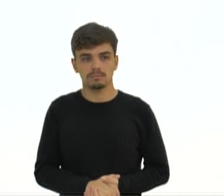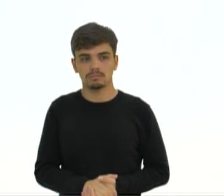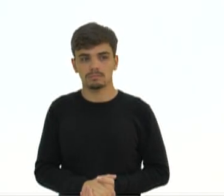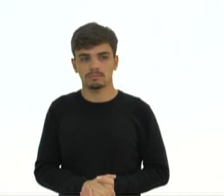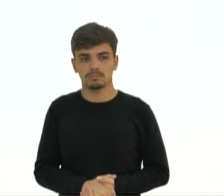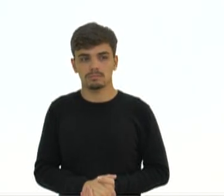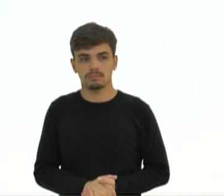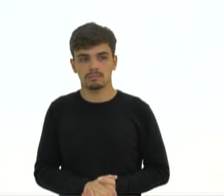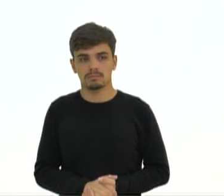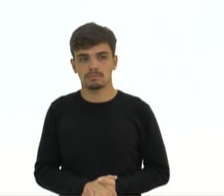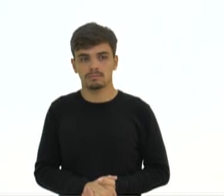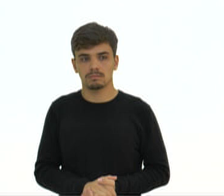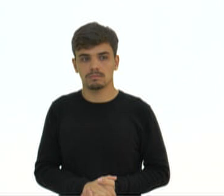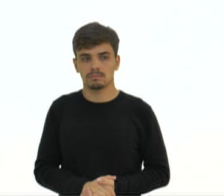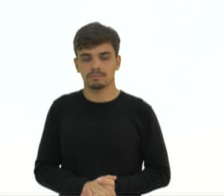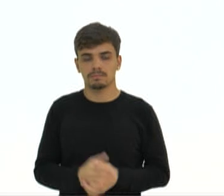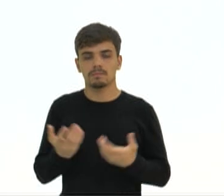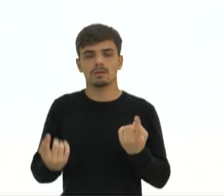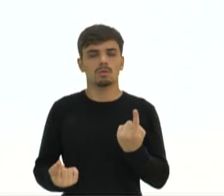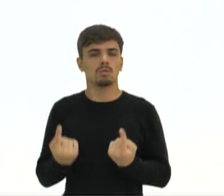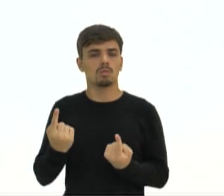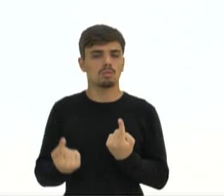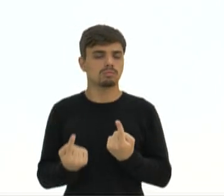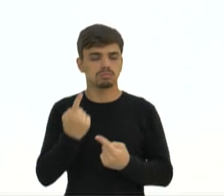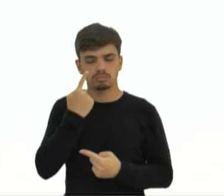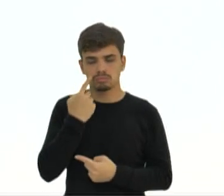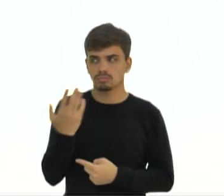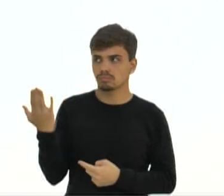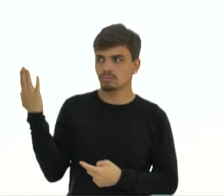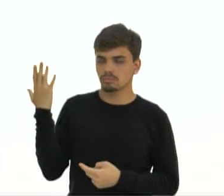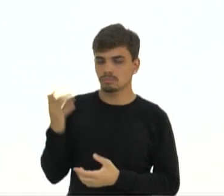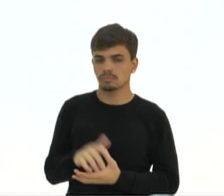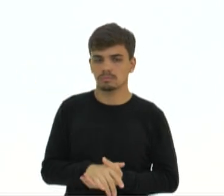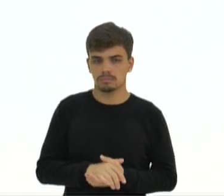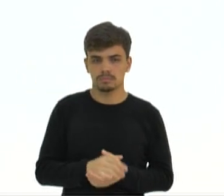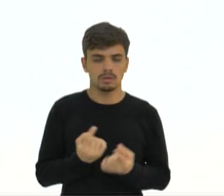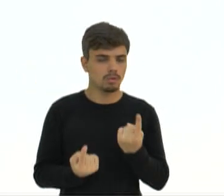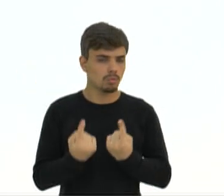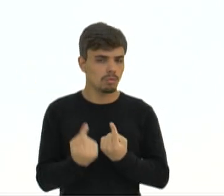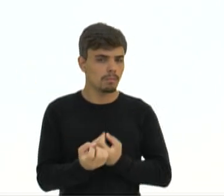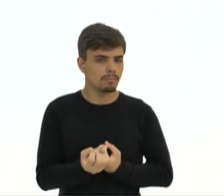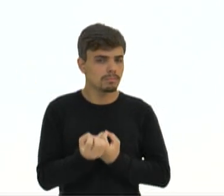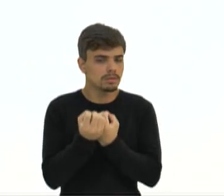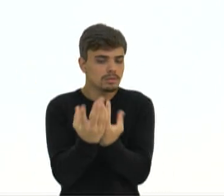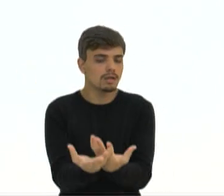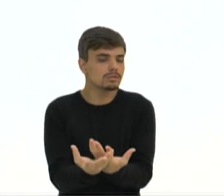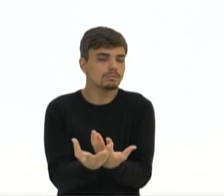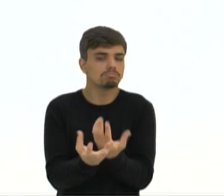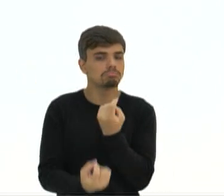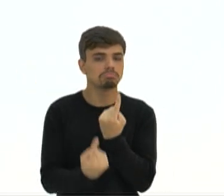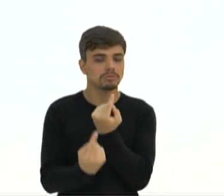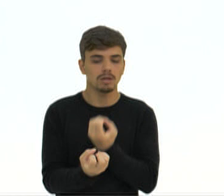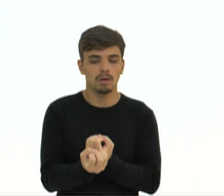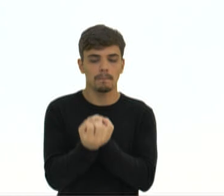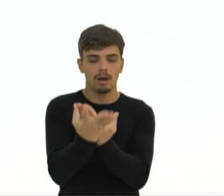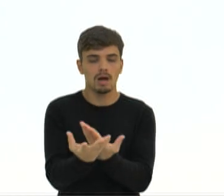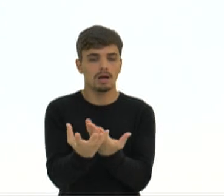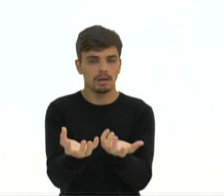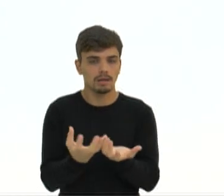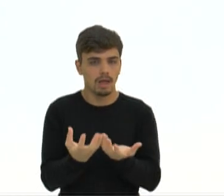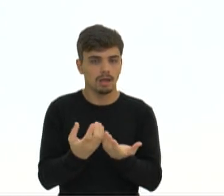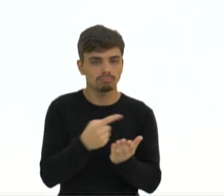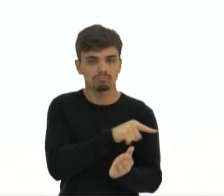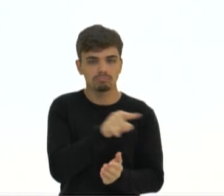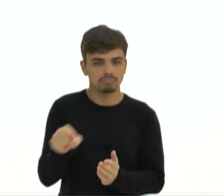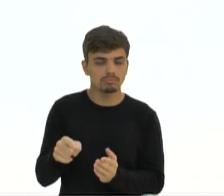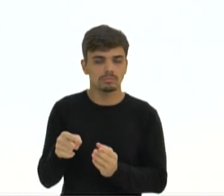Que mensagem Mafalda quer transmitir em la historieta leída? Então, qual é a mensagem que a Mafalda quer transmitir nessa